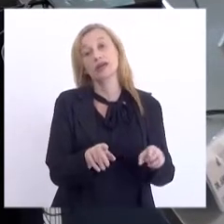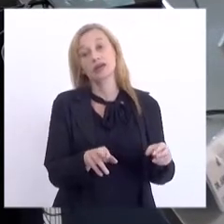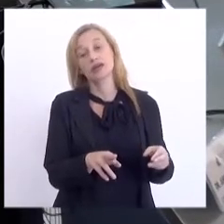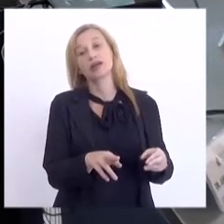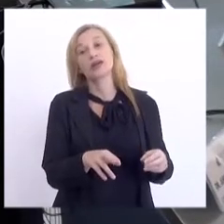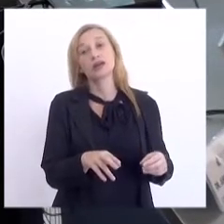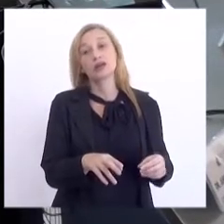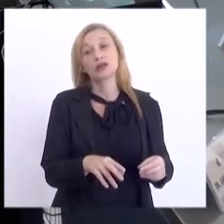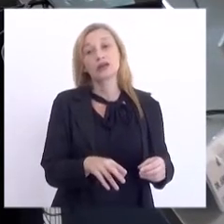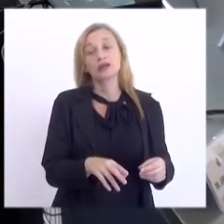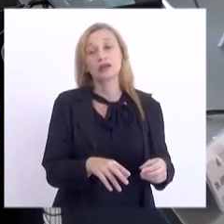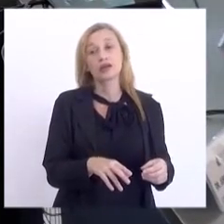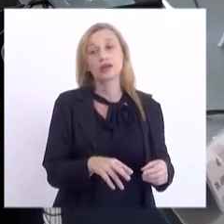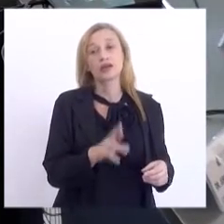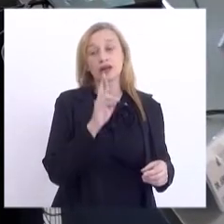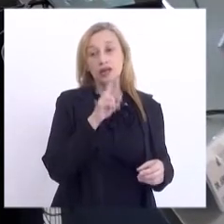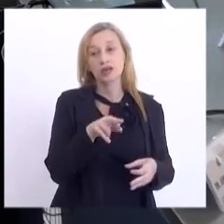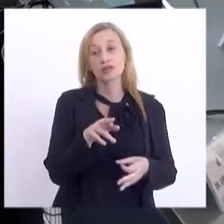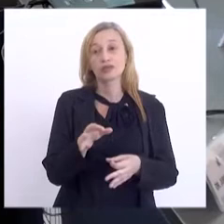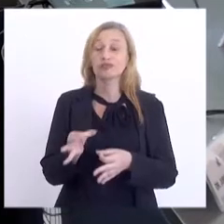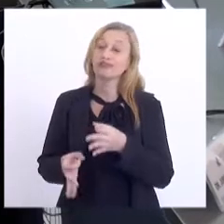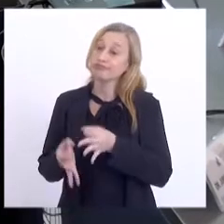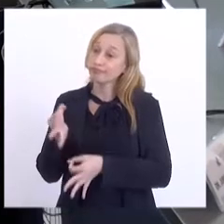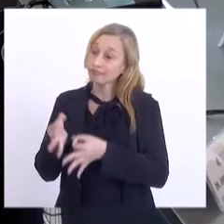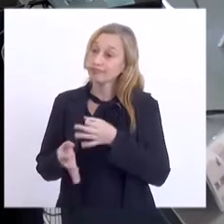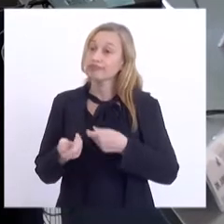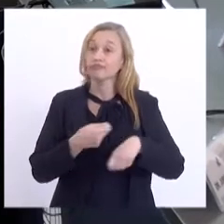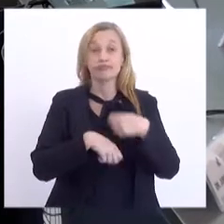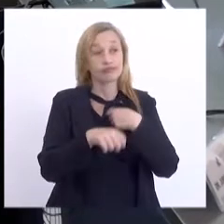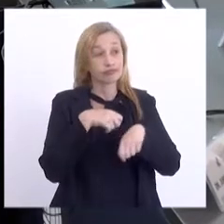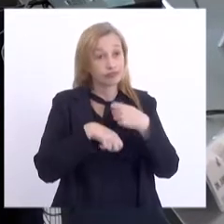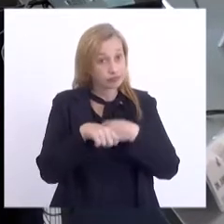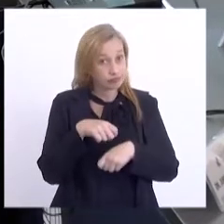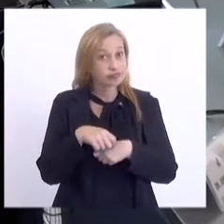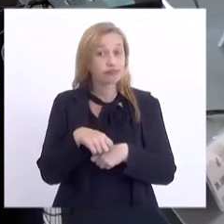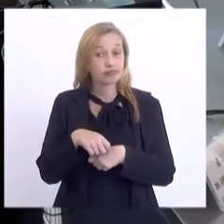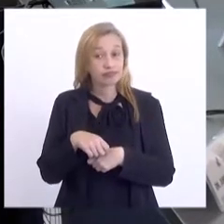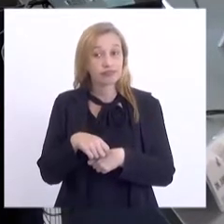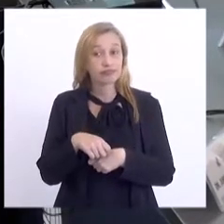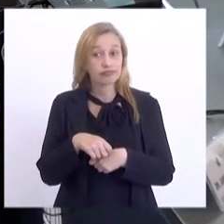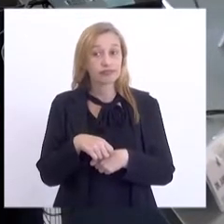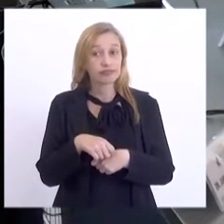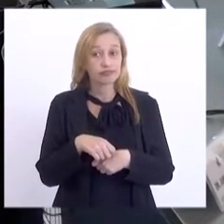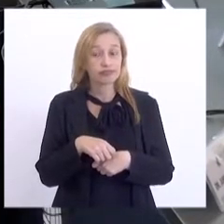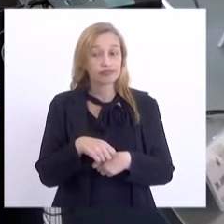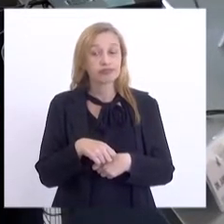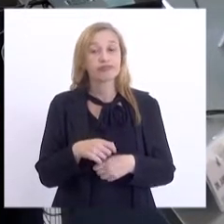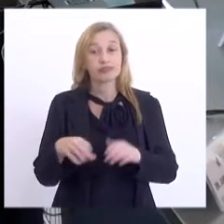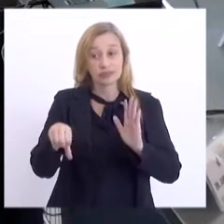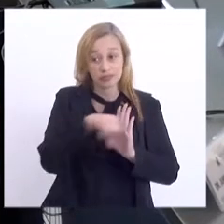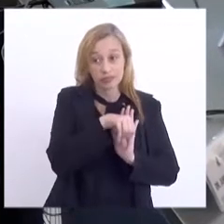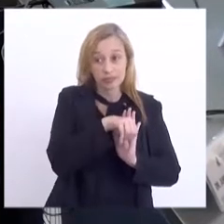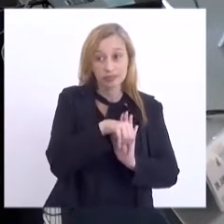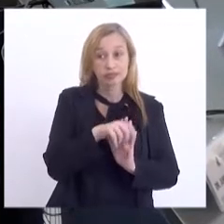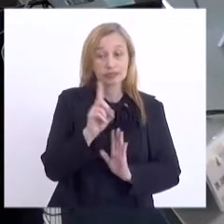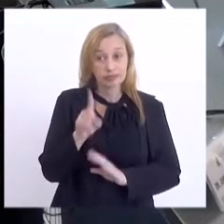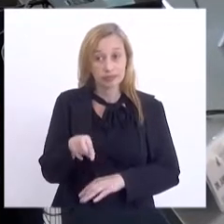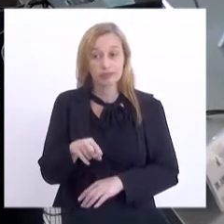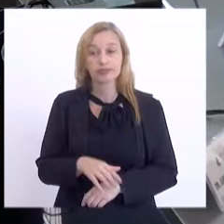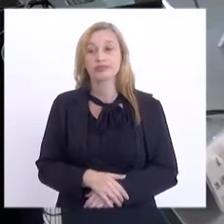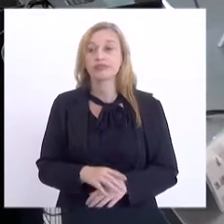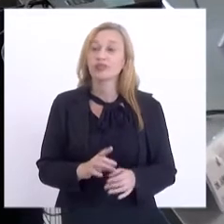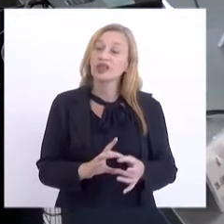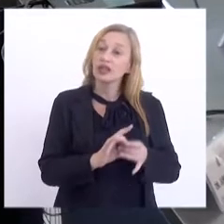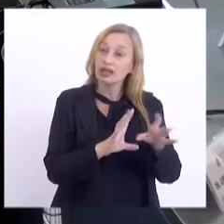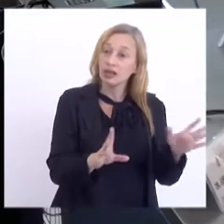também jurídica administrativa e até mesmo criminalmente né ou de no